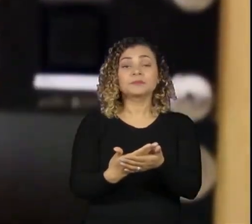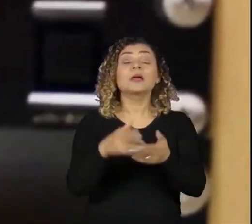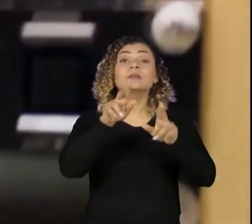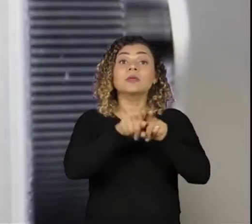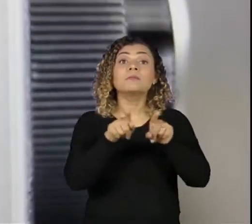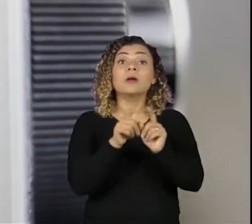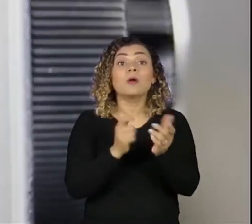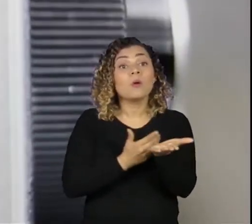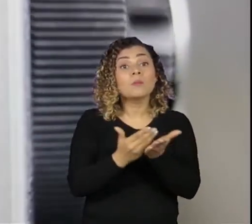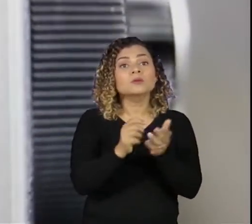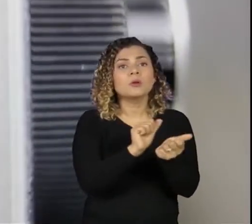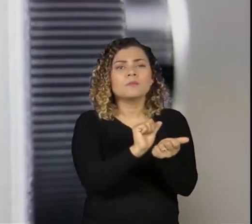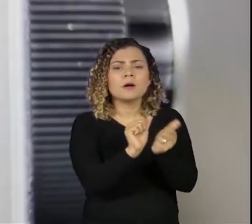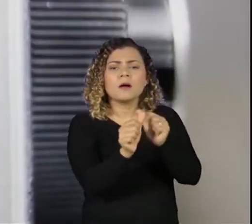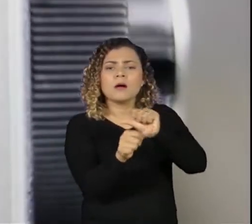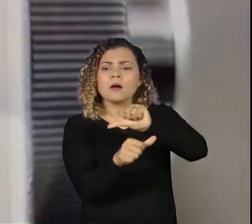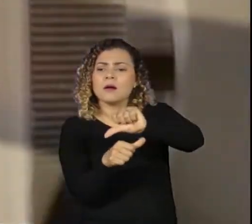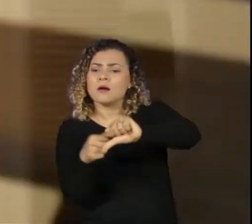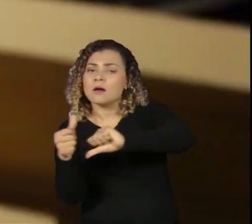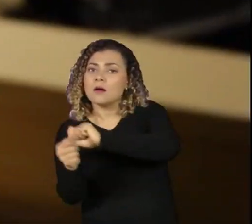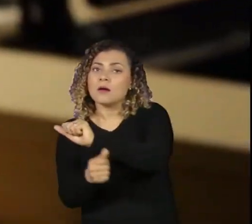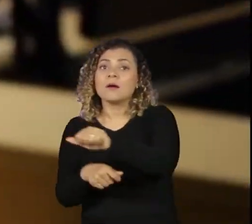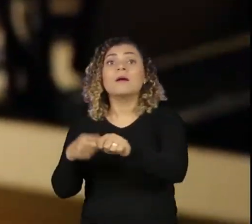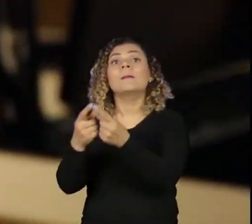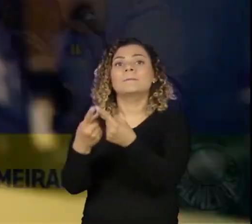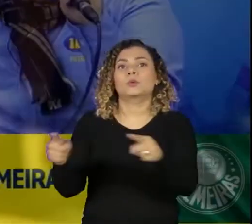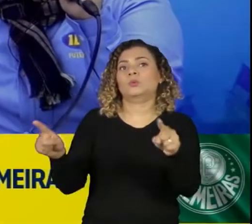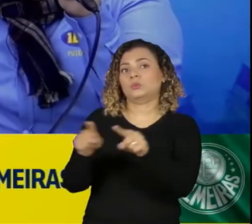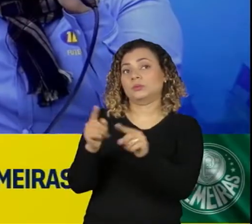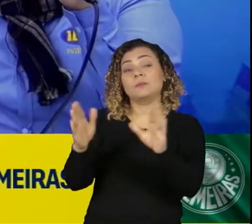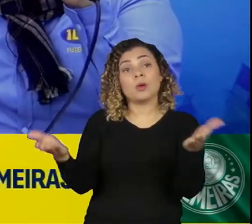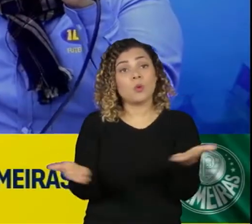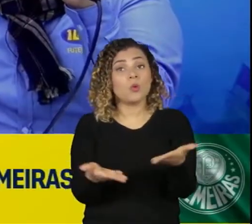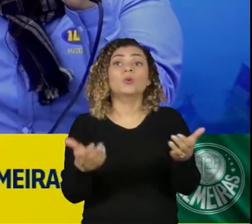sua alegria, nossa 105 FM. Sejam bem-vindos! A